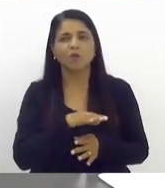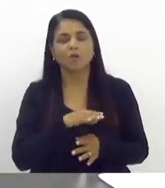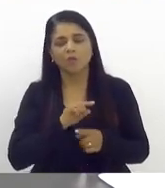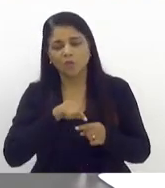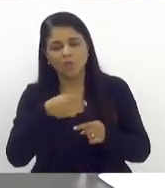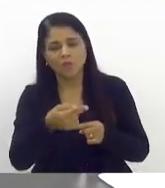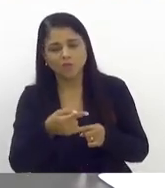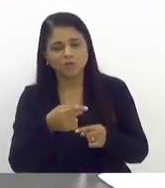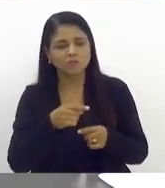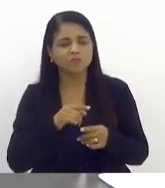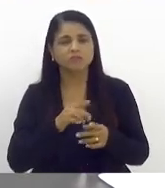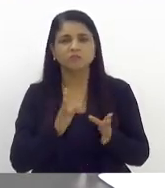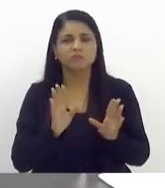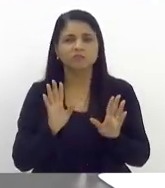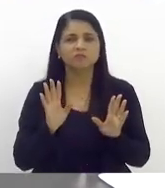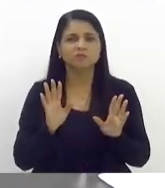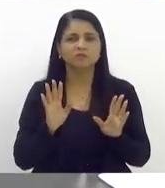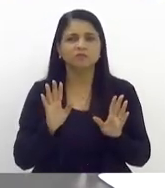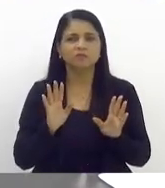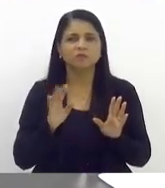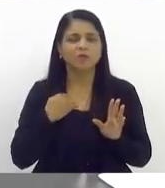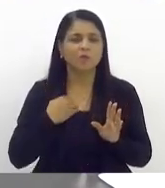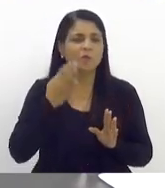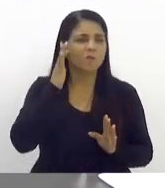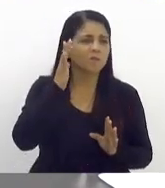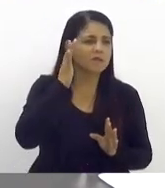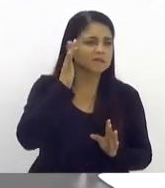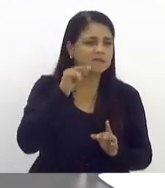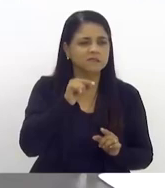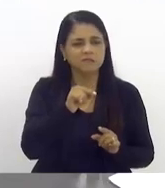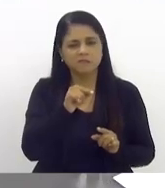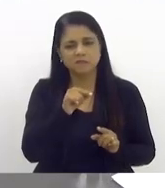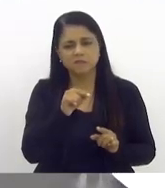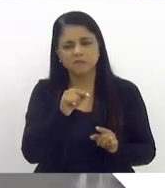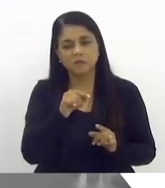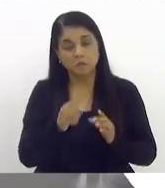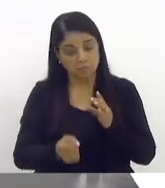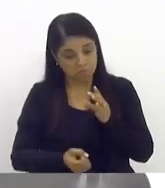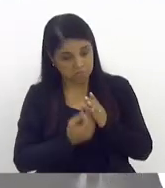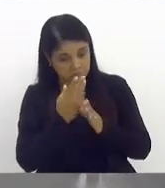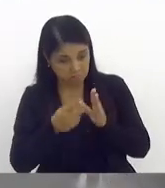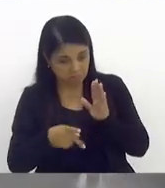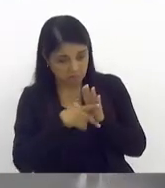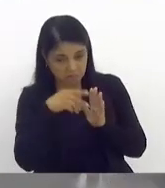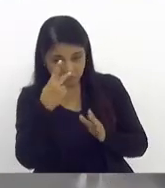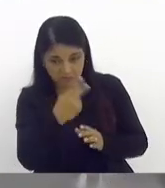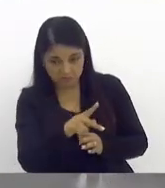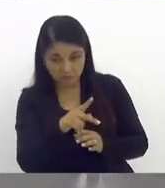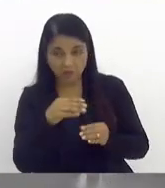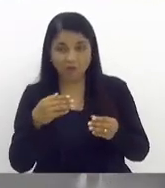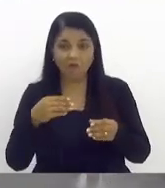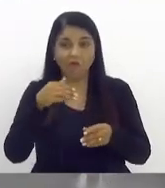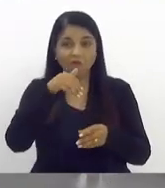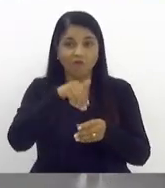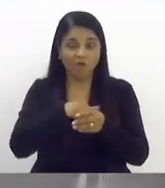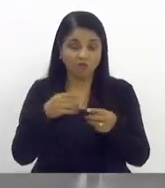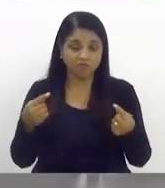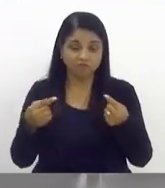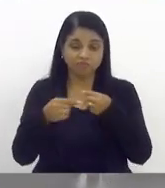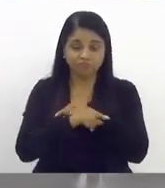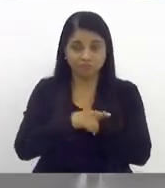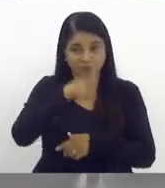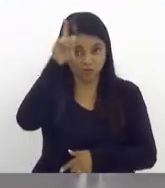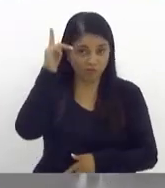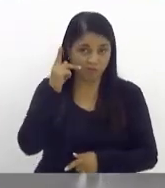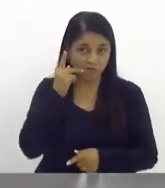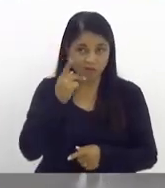próximo, deputado Mink. Tá aqui dobrado. Não, eu que imaginava que se Vossa Excelência tem um projeto seu Com voto divergente, deputado Luiz Paulo. Não, como